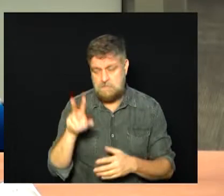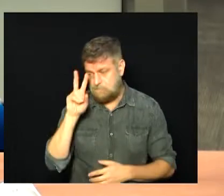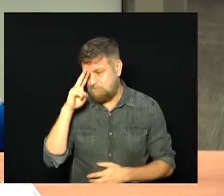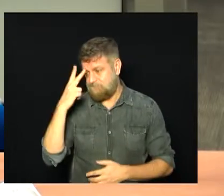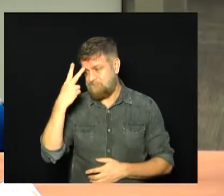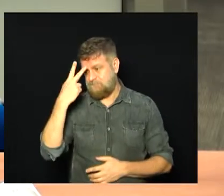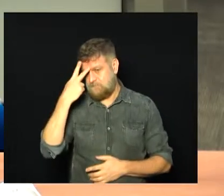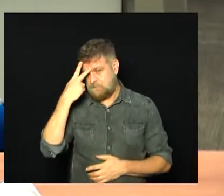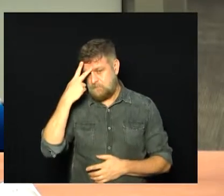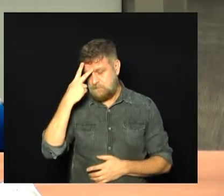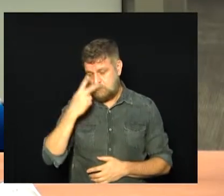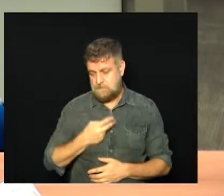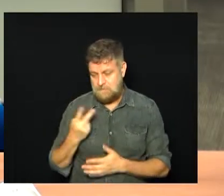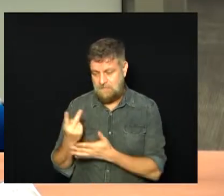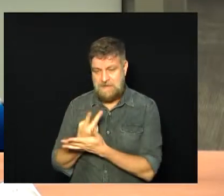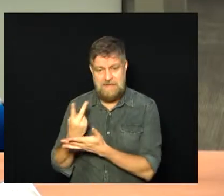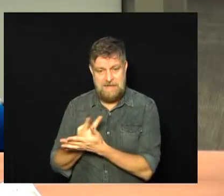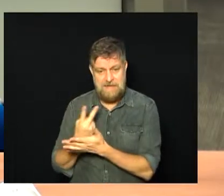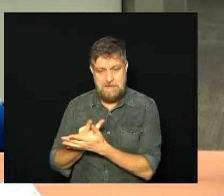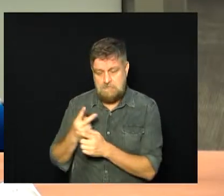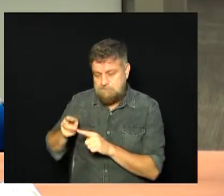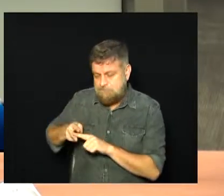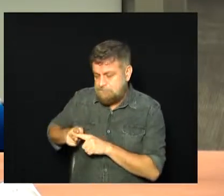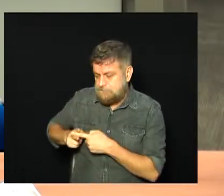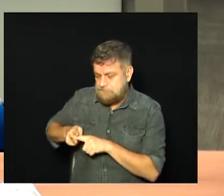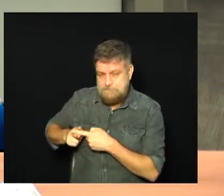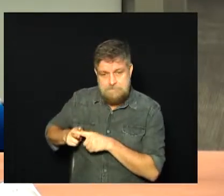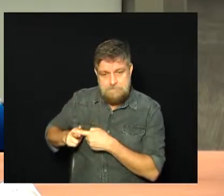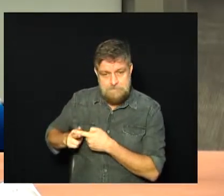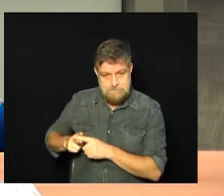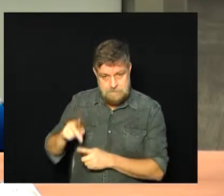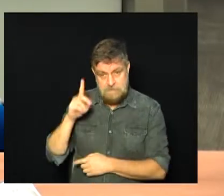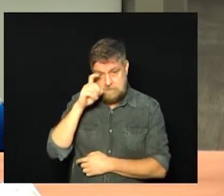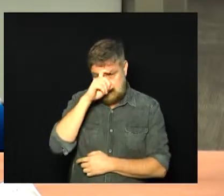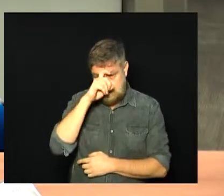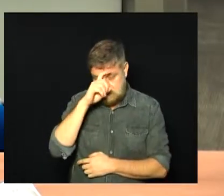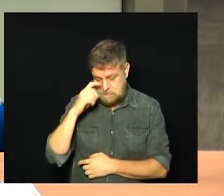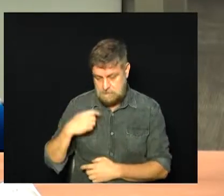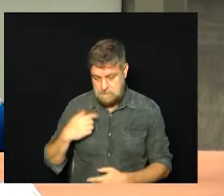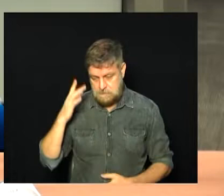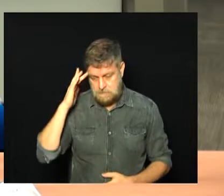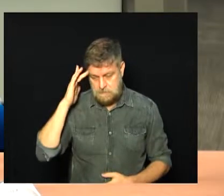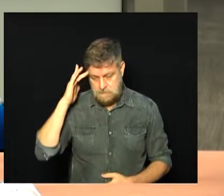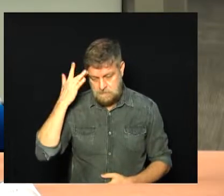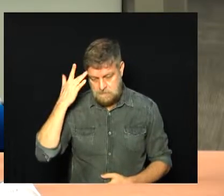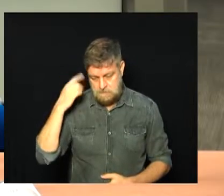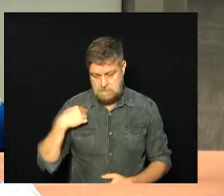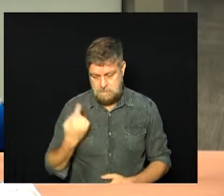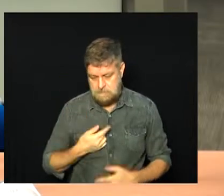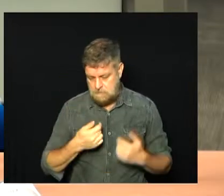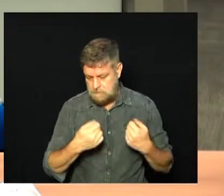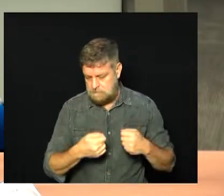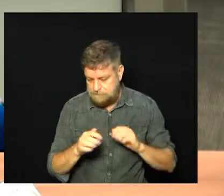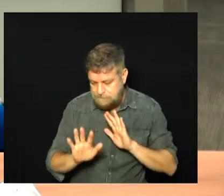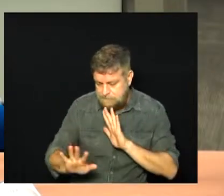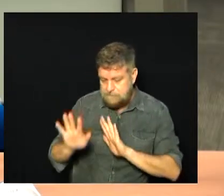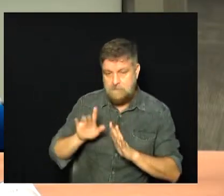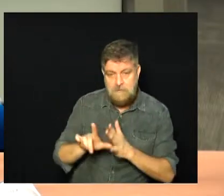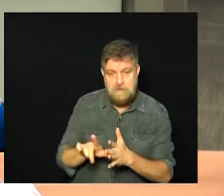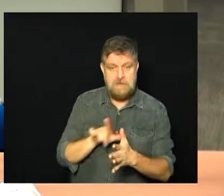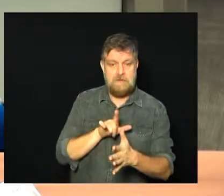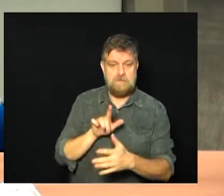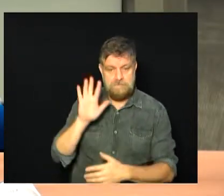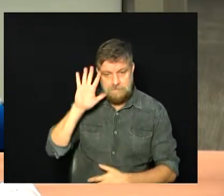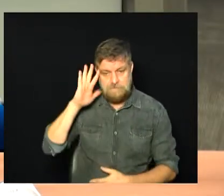ou corrigir distorções, eu vejo a necessidade de a gente sempre precaver antes de tomar